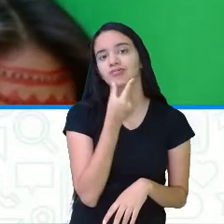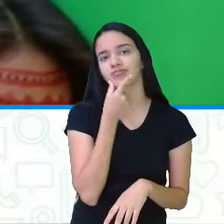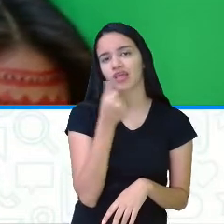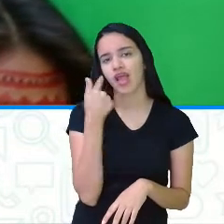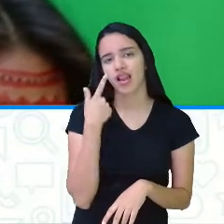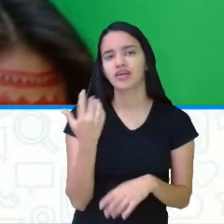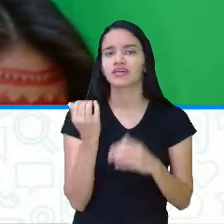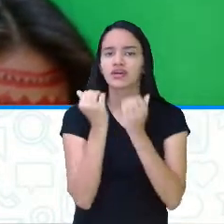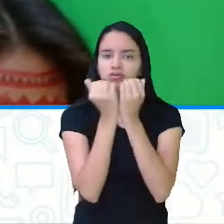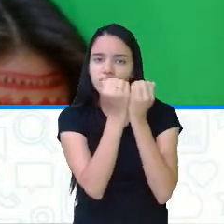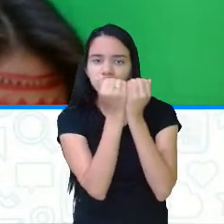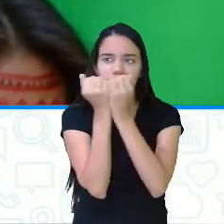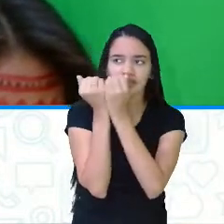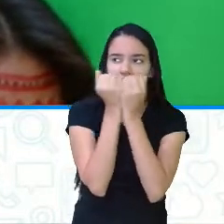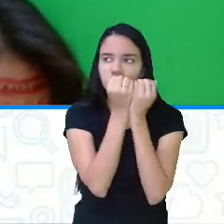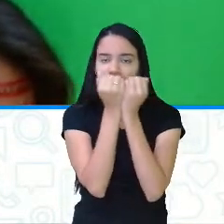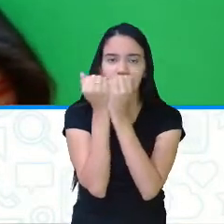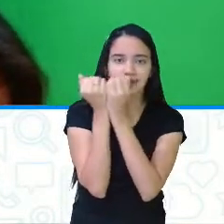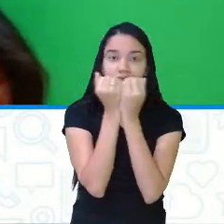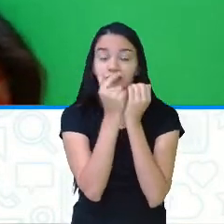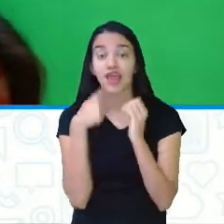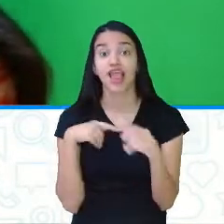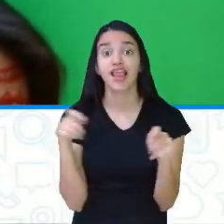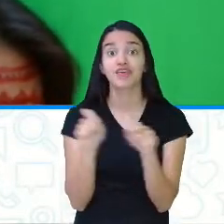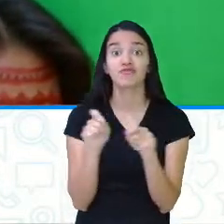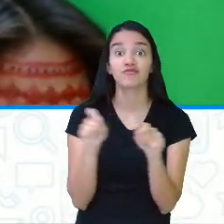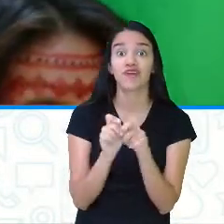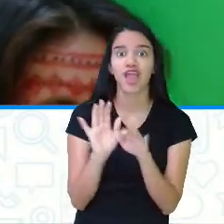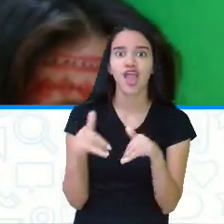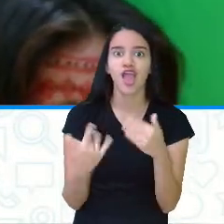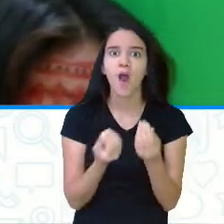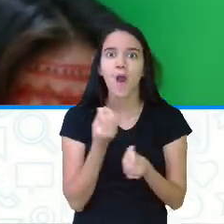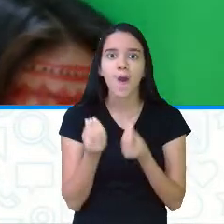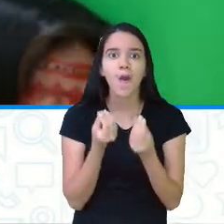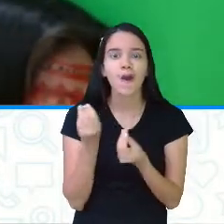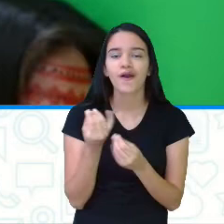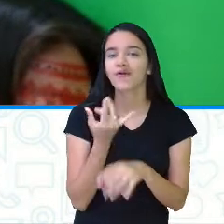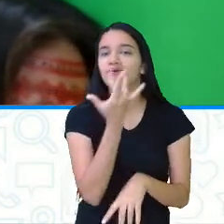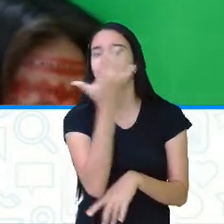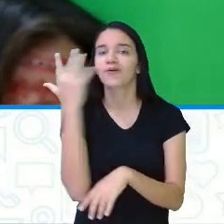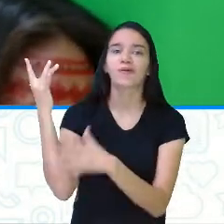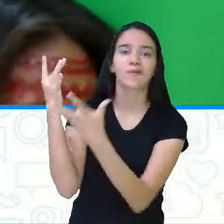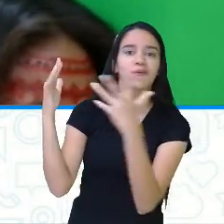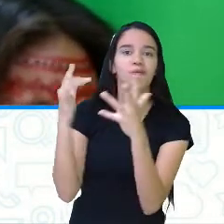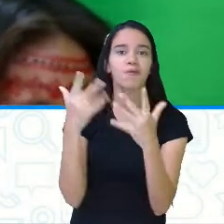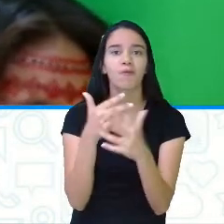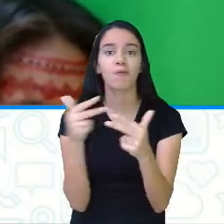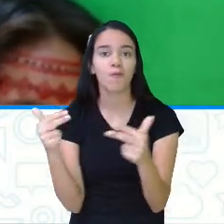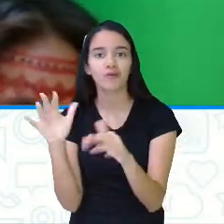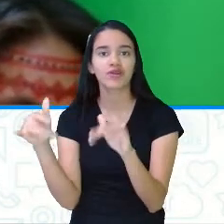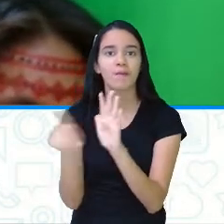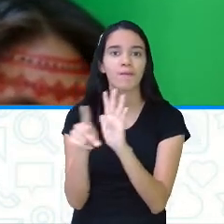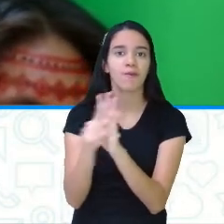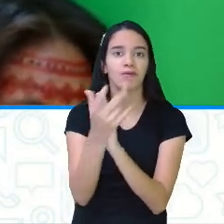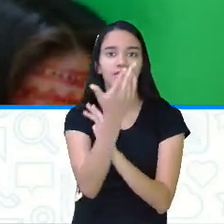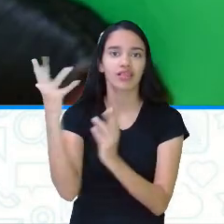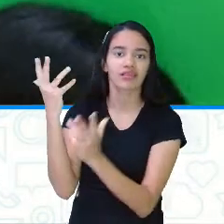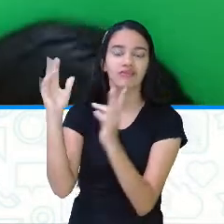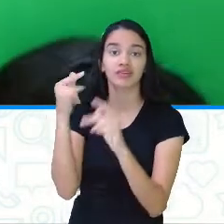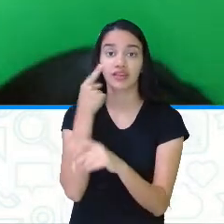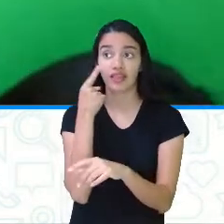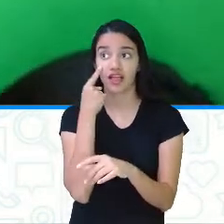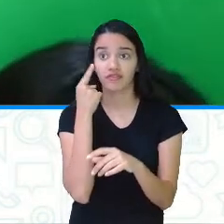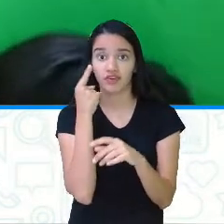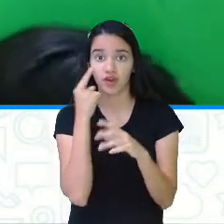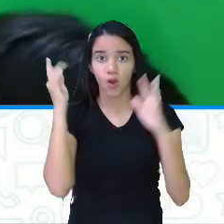está tocando um instrumento que ele também fez, adivinha com o quê? Com coisas da natureza. Olha só, o adorno na cabeça dele, a gente está vendo